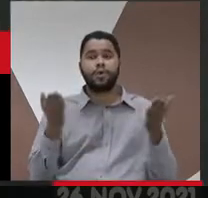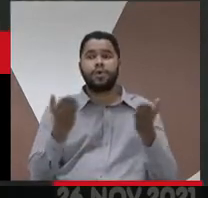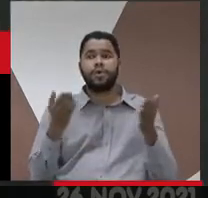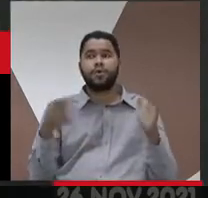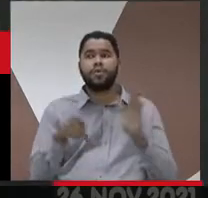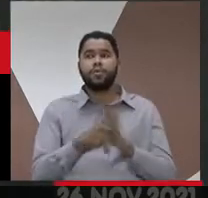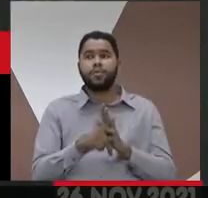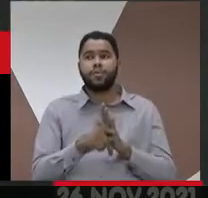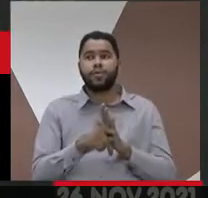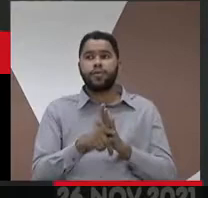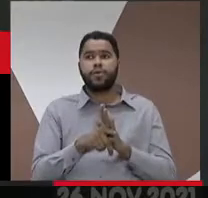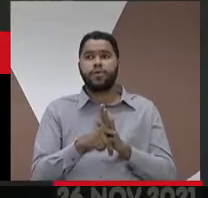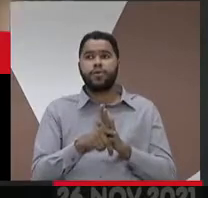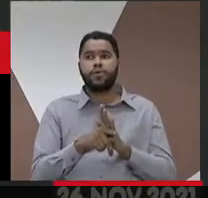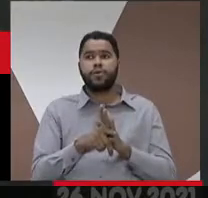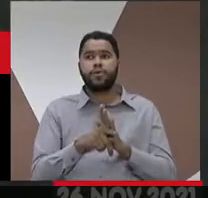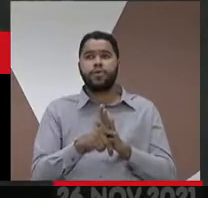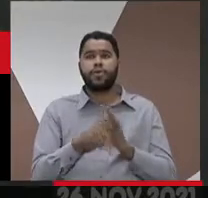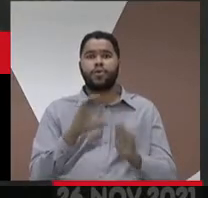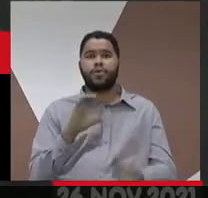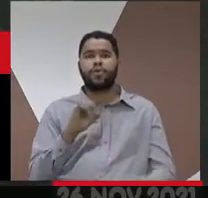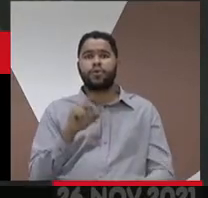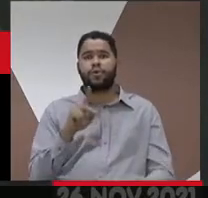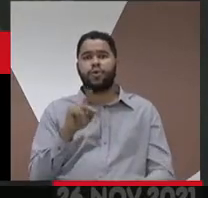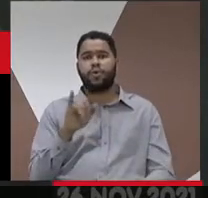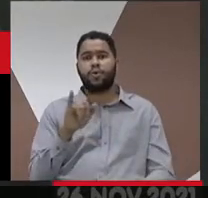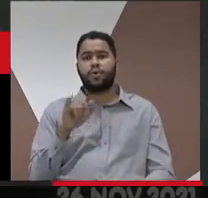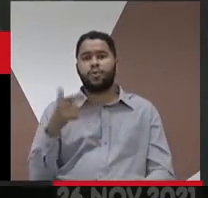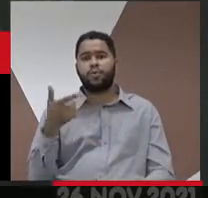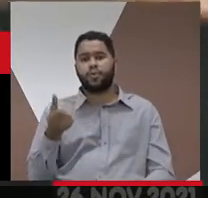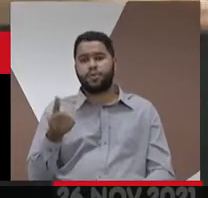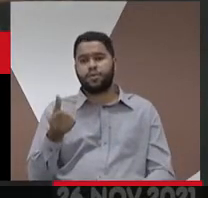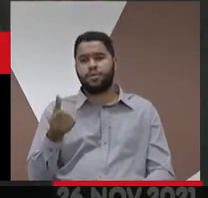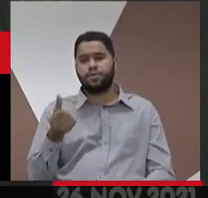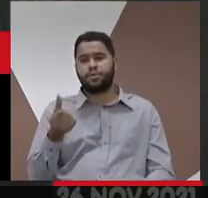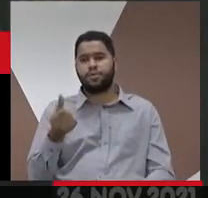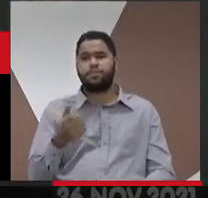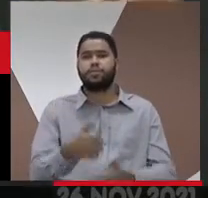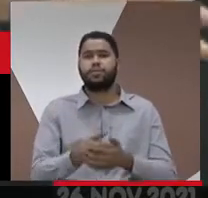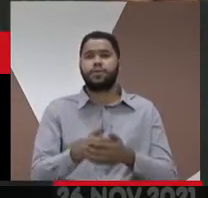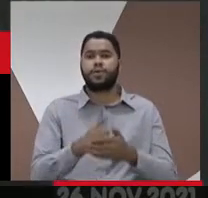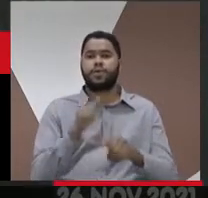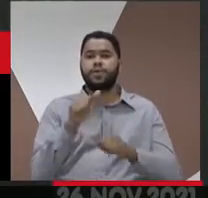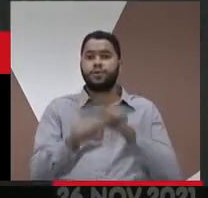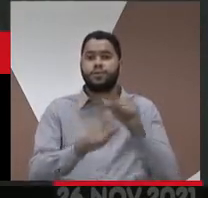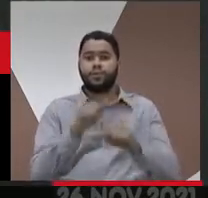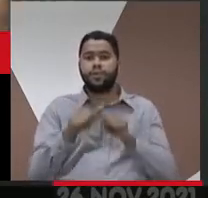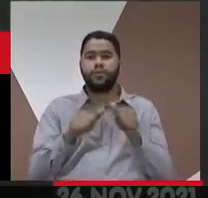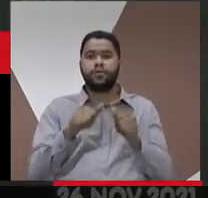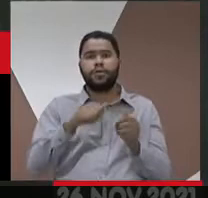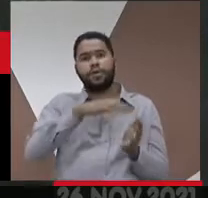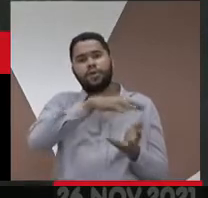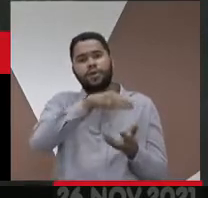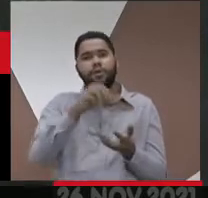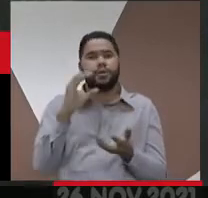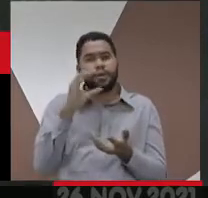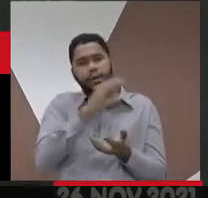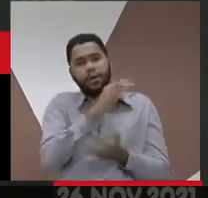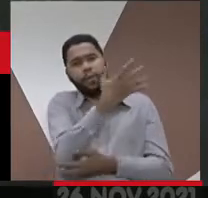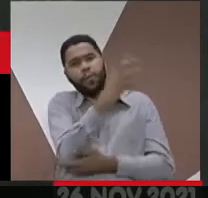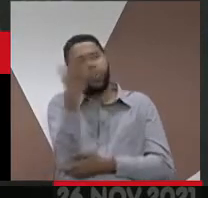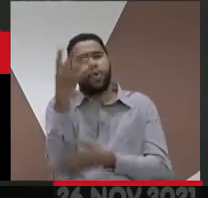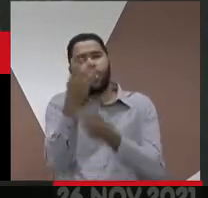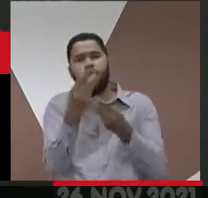chamado COP26, né? As mudanças climáticas, o aquecimento global, a devastação ambiental que está